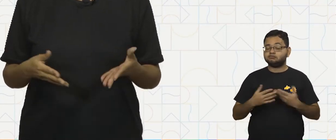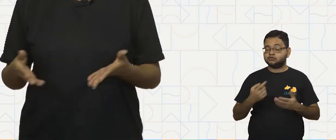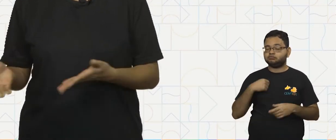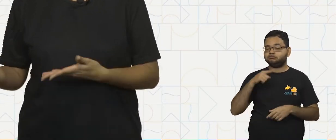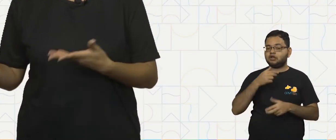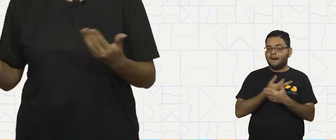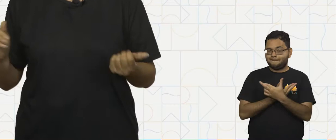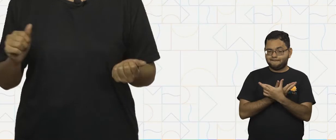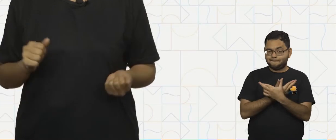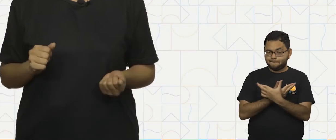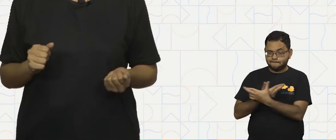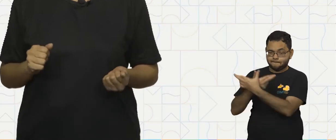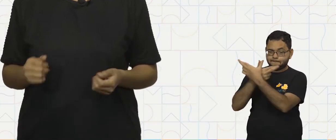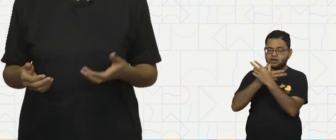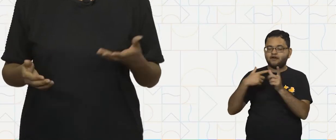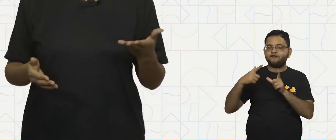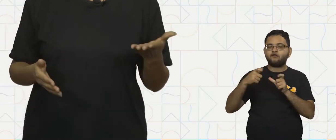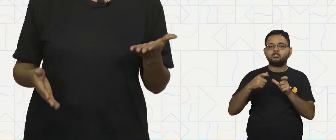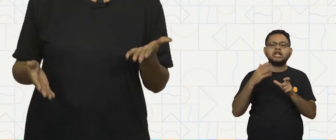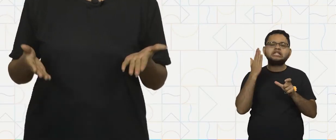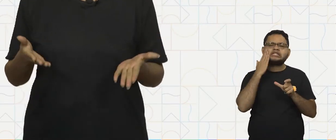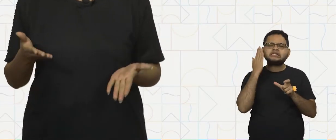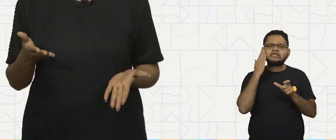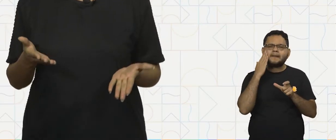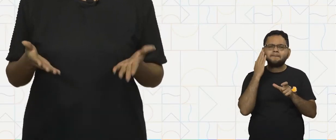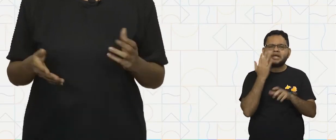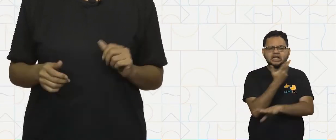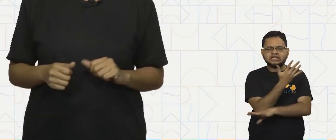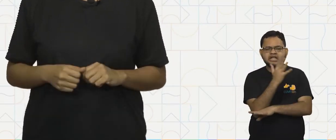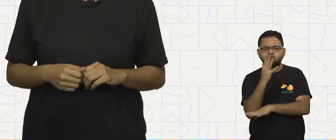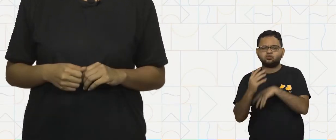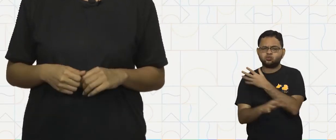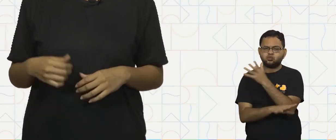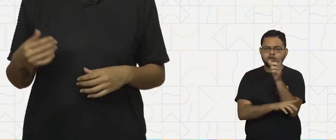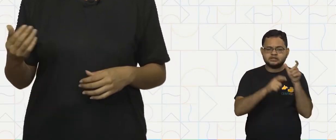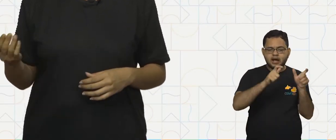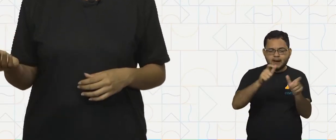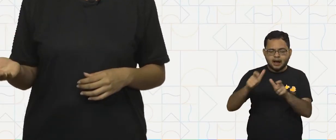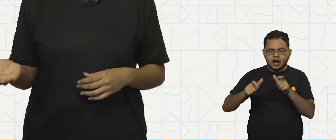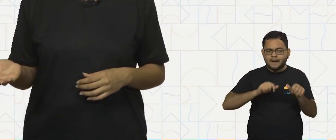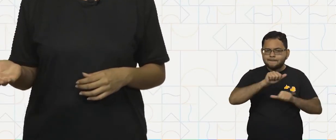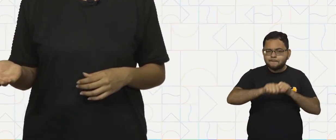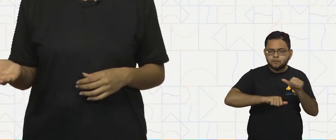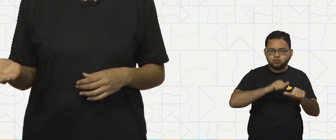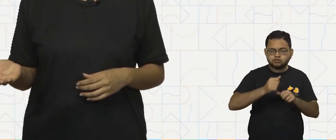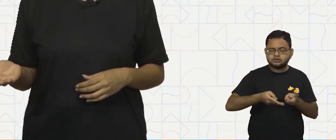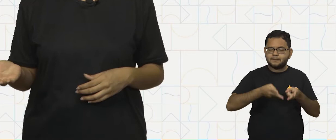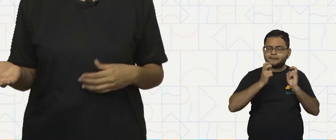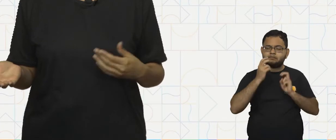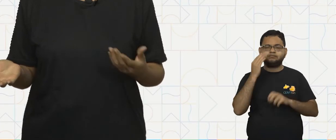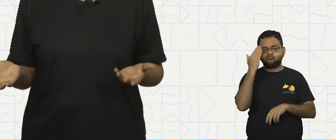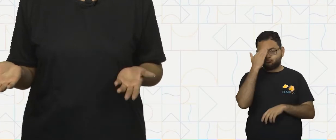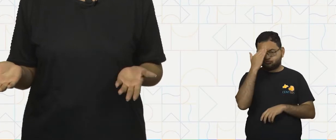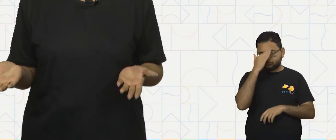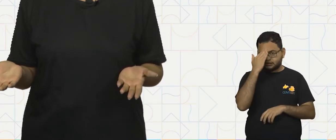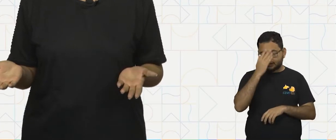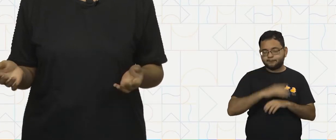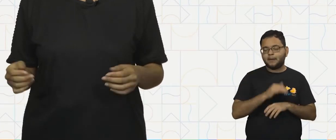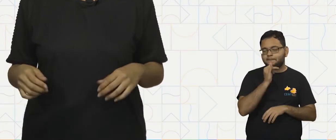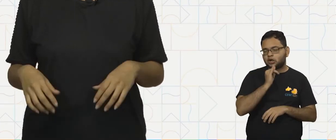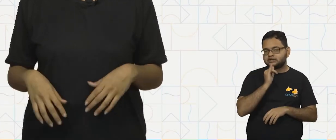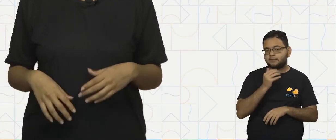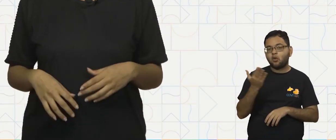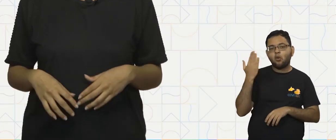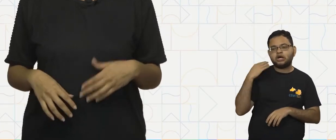visualizar mudanças na paisagem através da comparação dos registros, elementos que antes existiam e hoje não existem